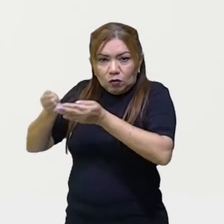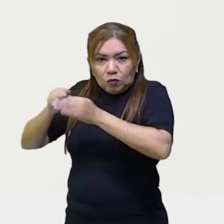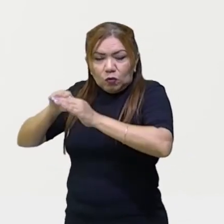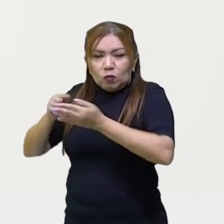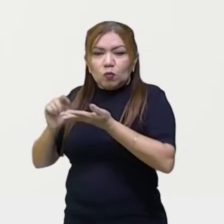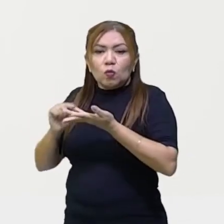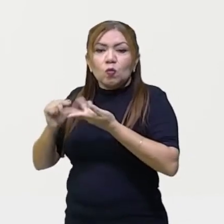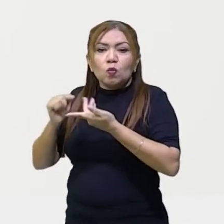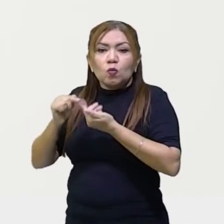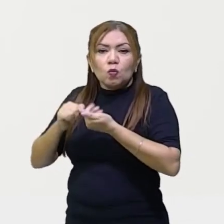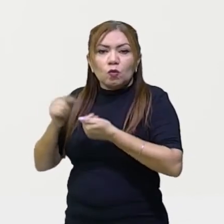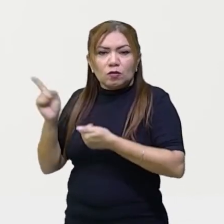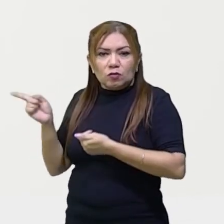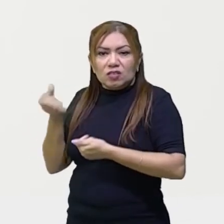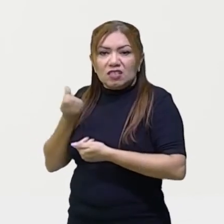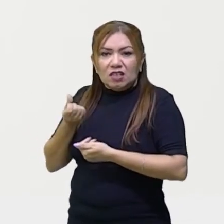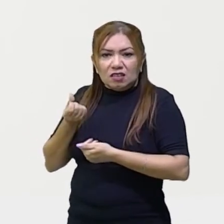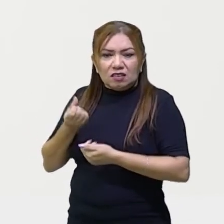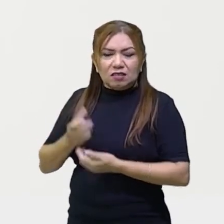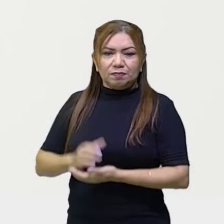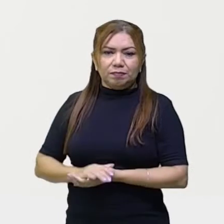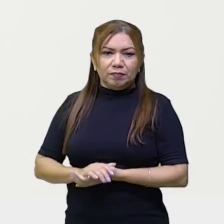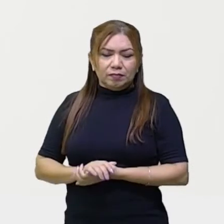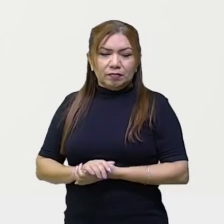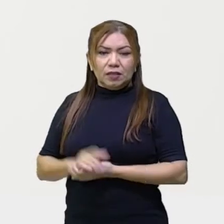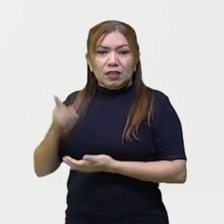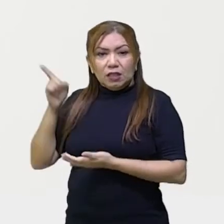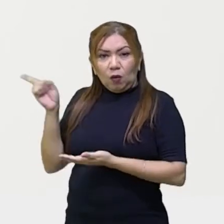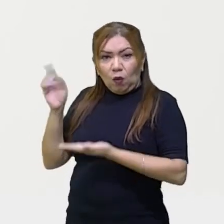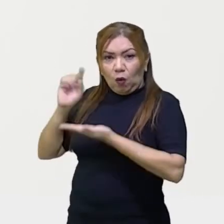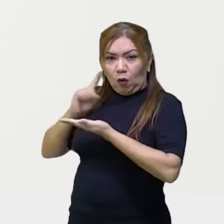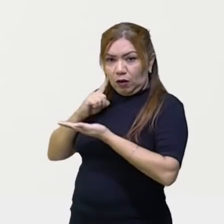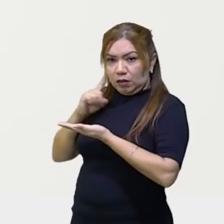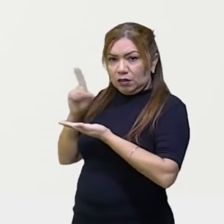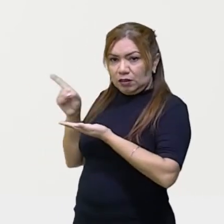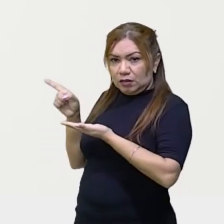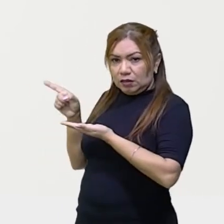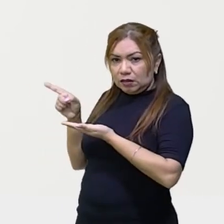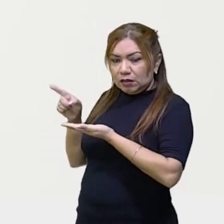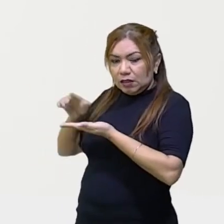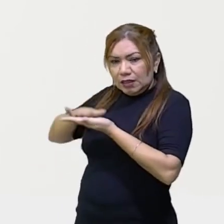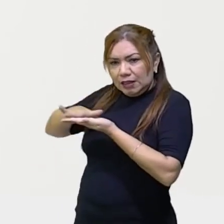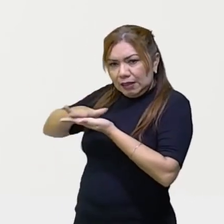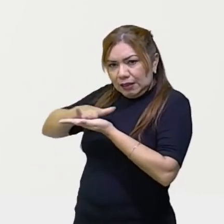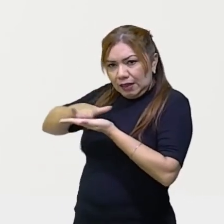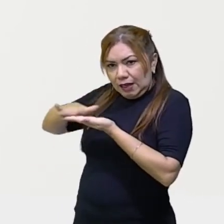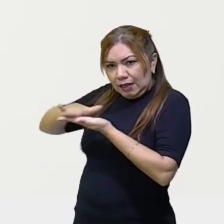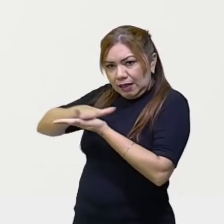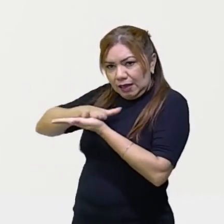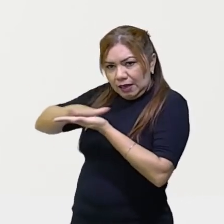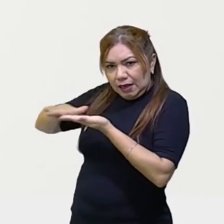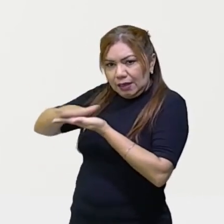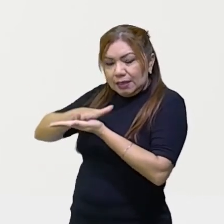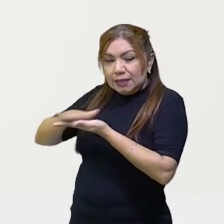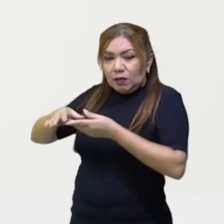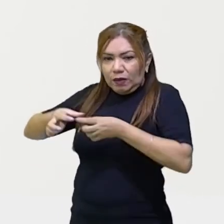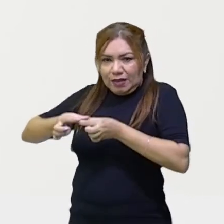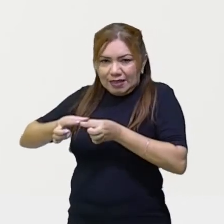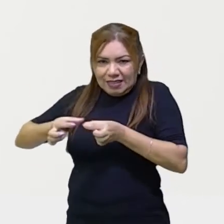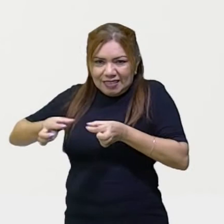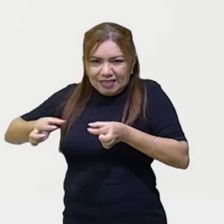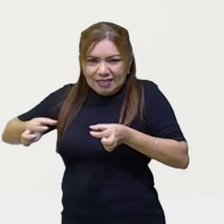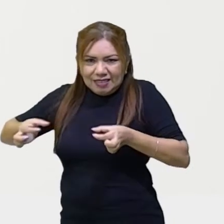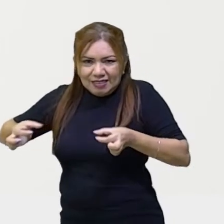e mostra aqui para você que as regiões que ficaram do poliedro são retangulares